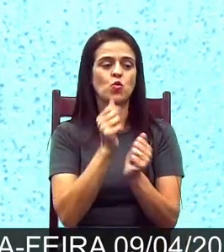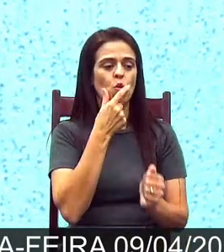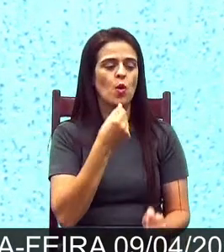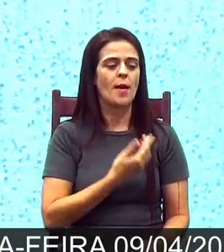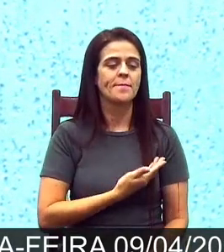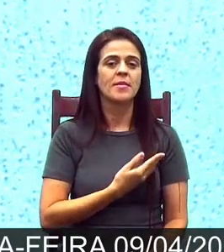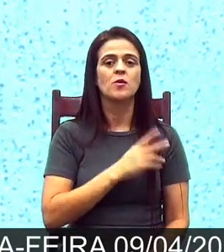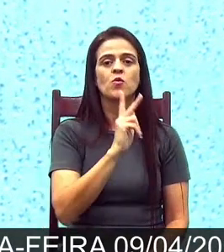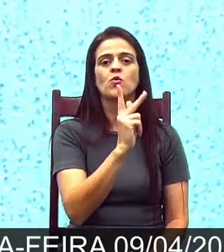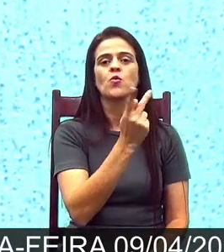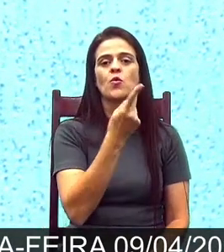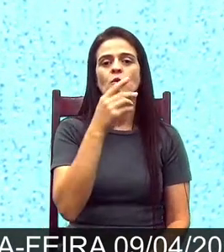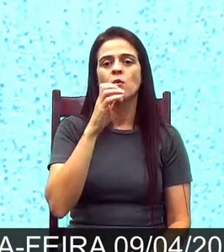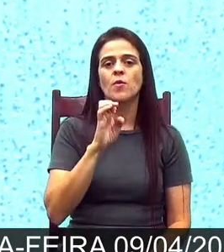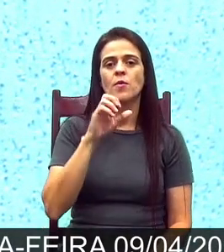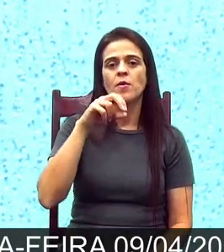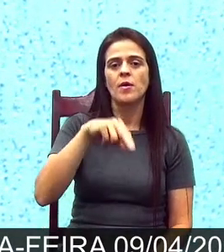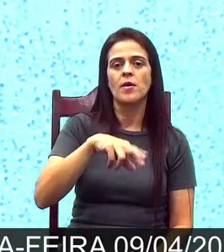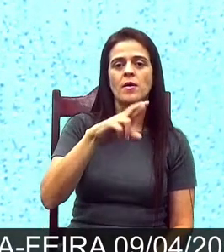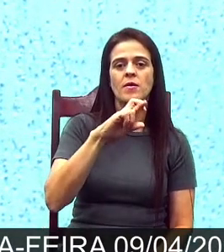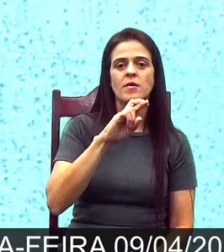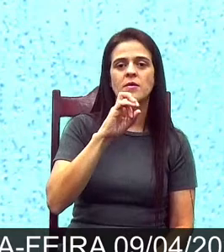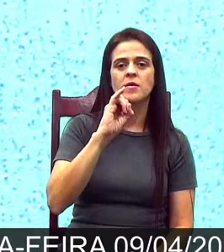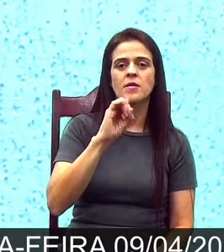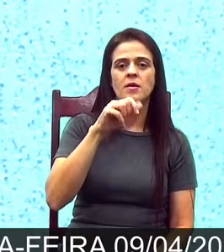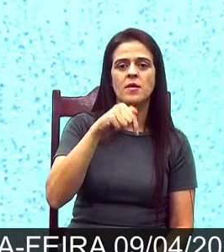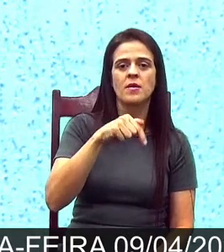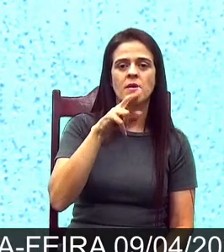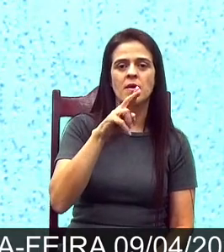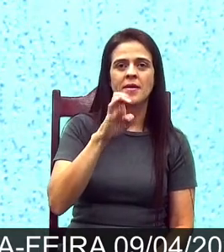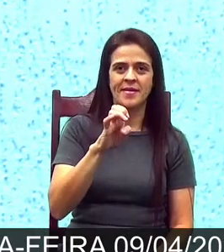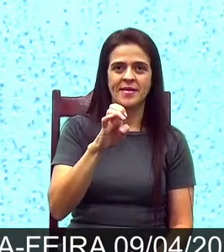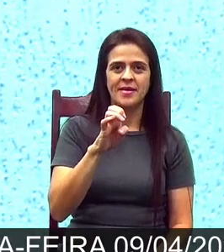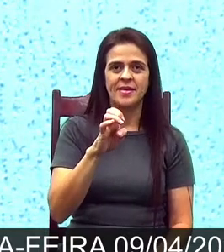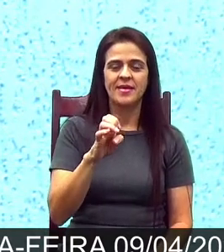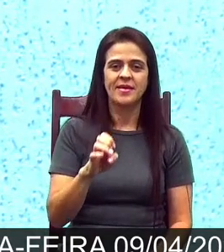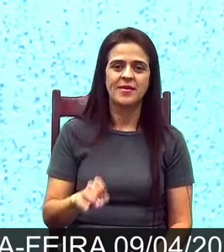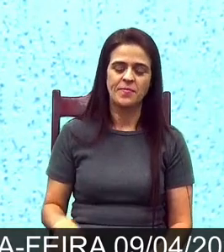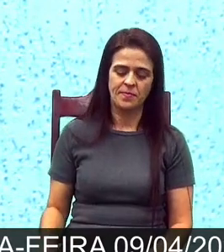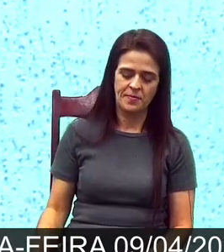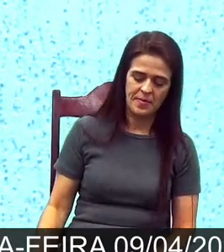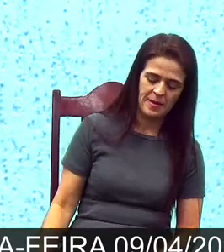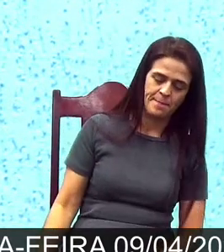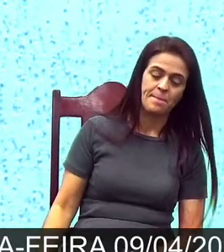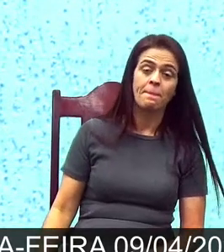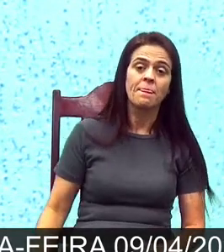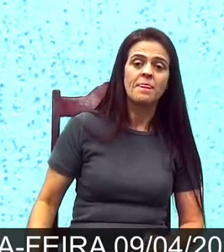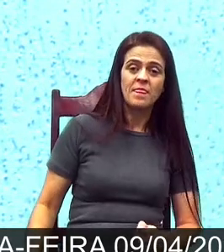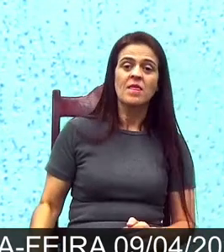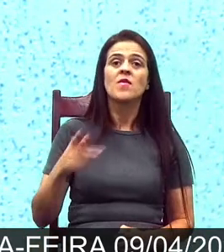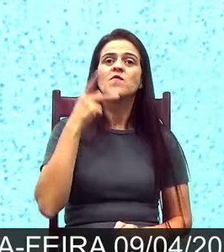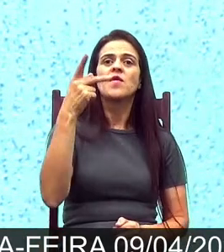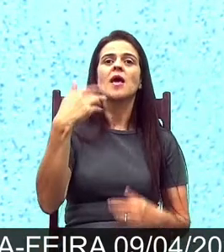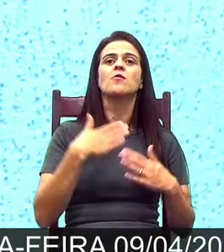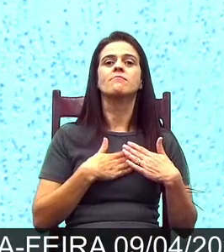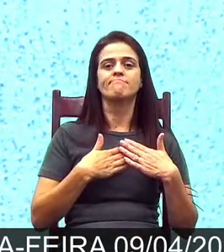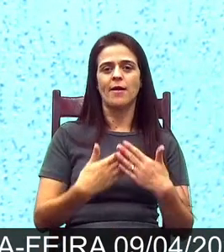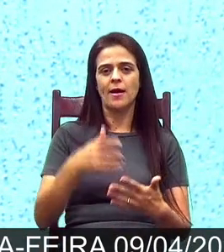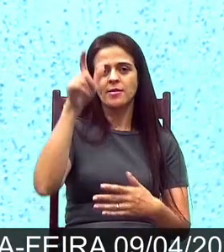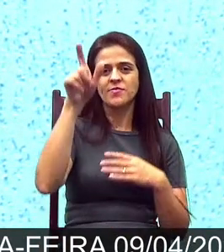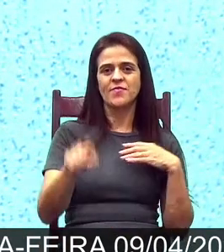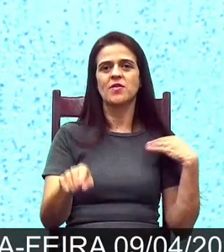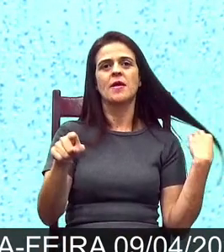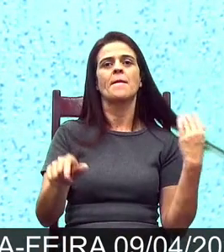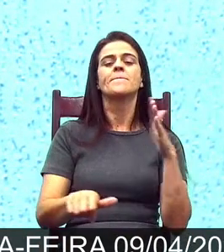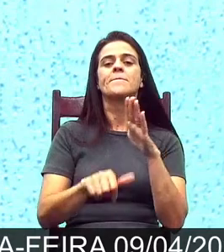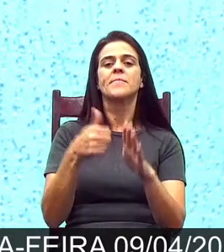Eu não tive a oportunidade ainda, Valmir, saindo um pouquinho aqui do projeto, de a minha gratidão à sua pessoa, que é a primeira